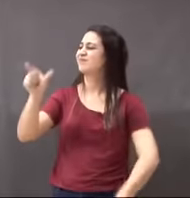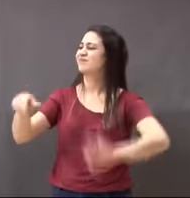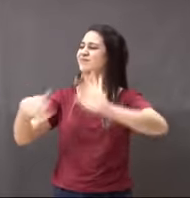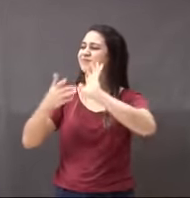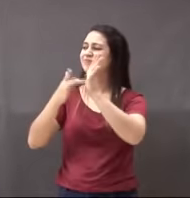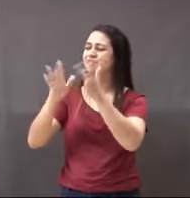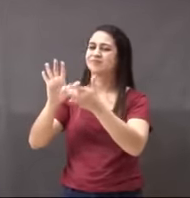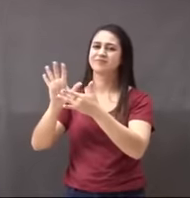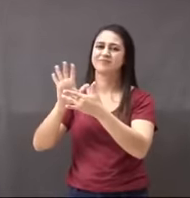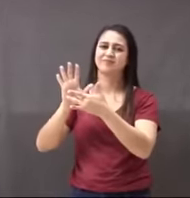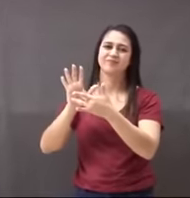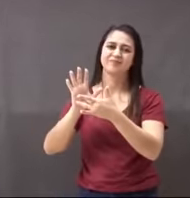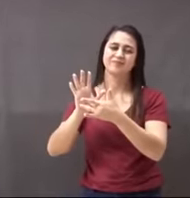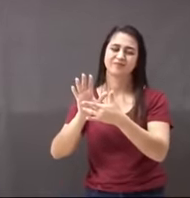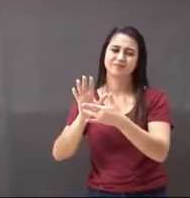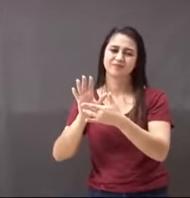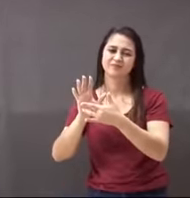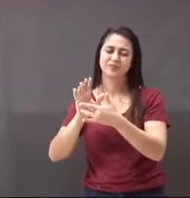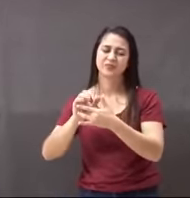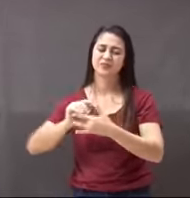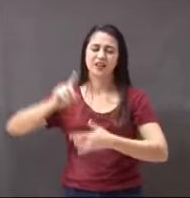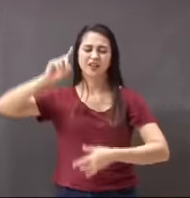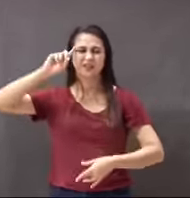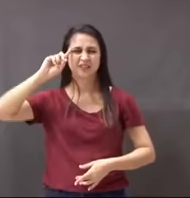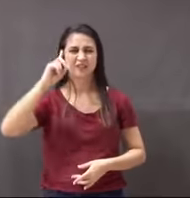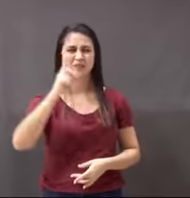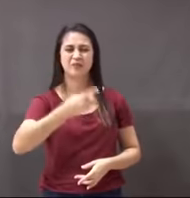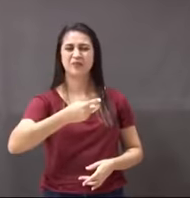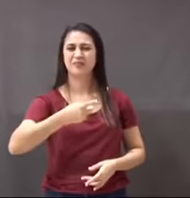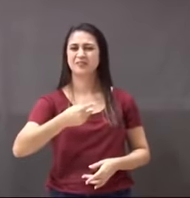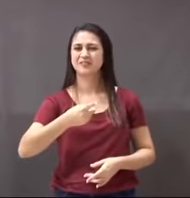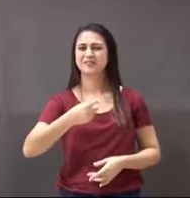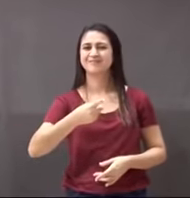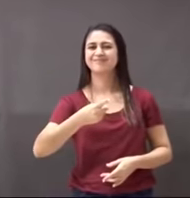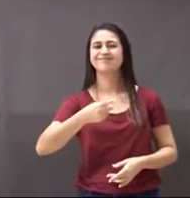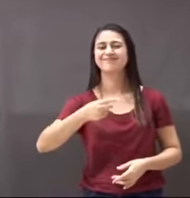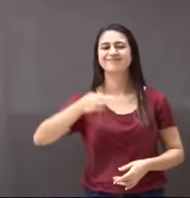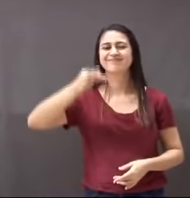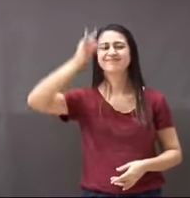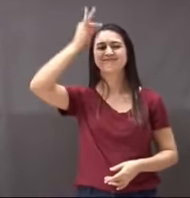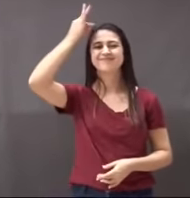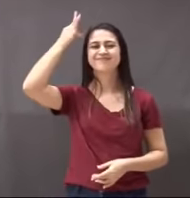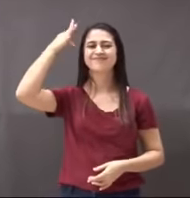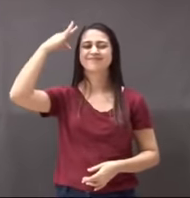Sou Jesus o Nazareno.